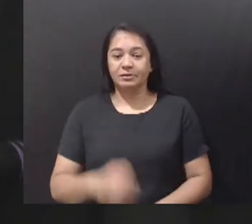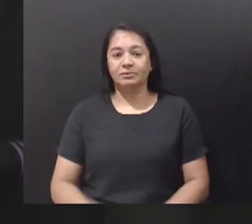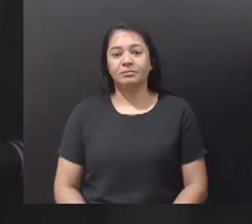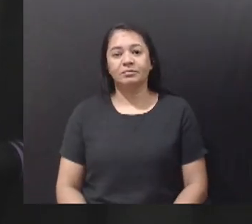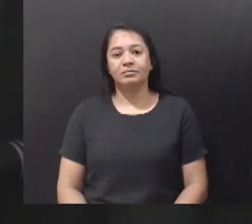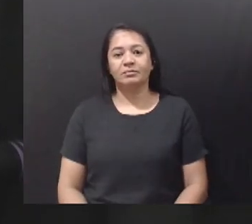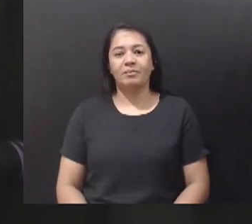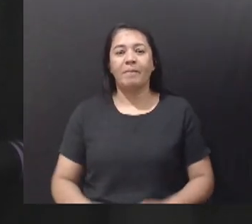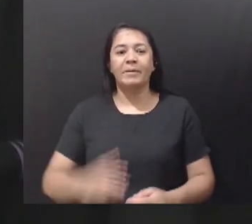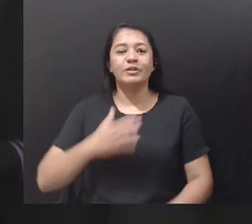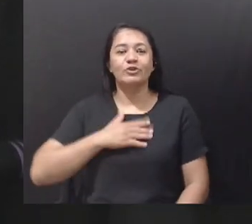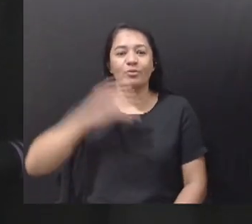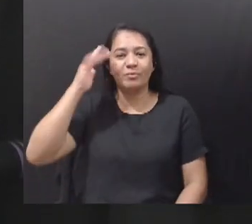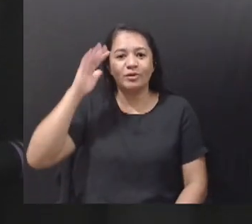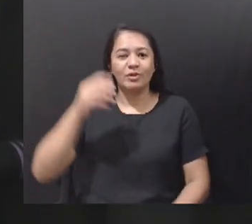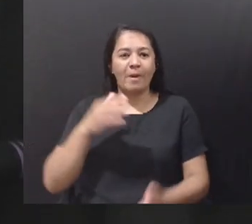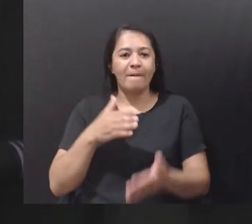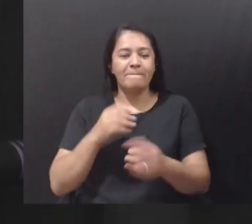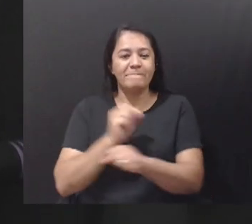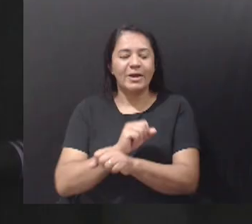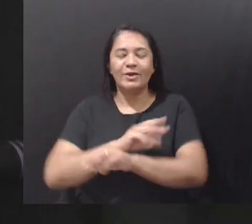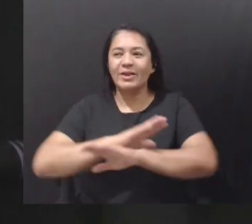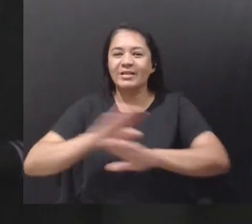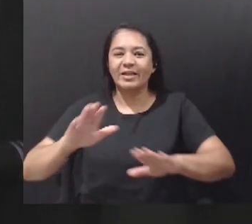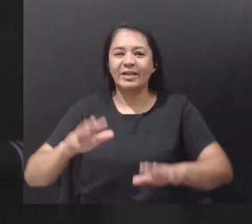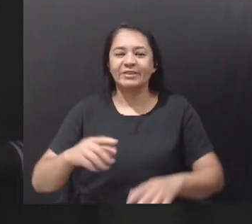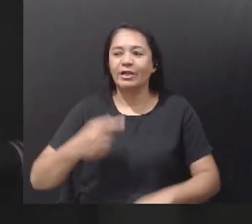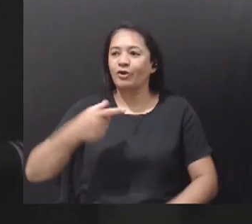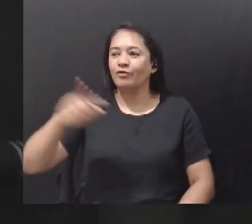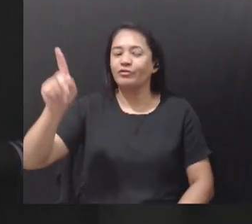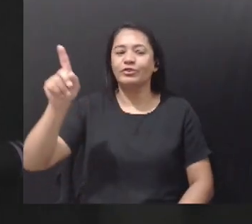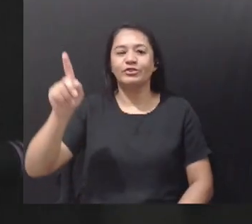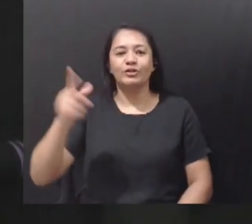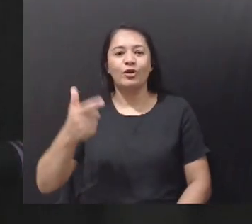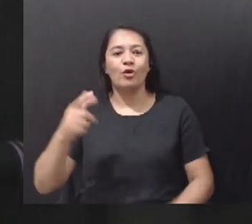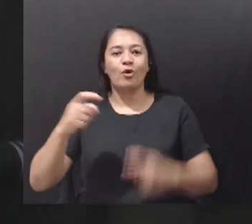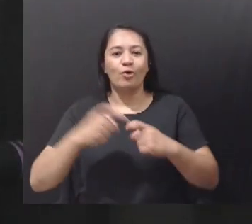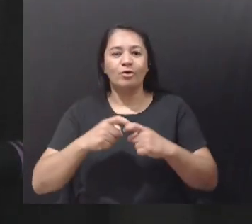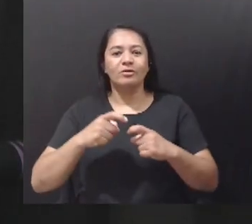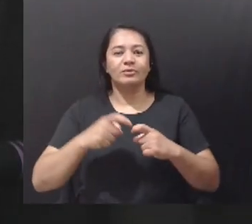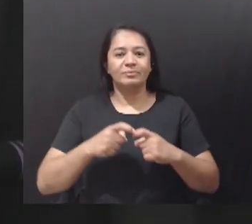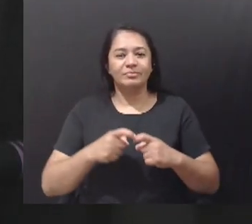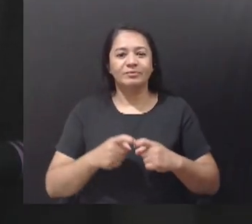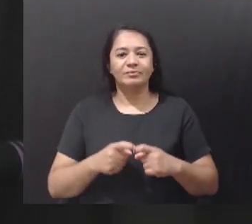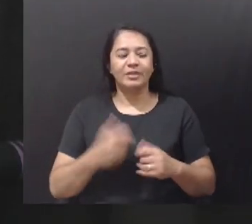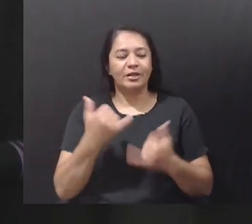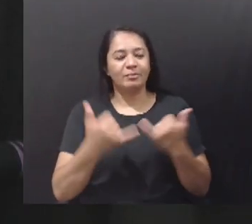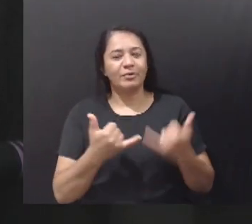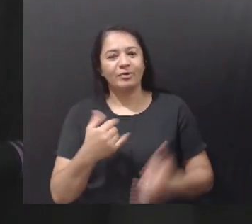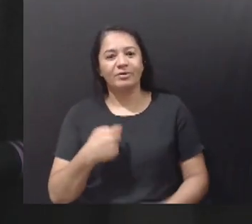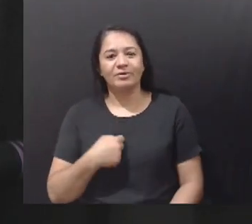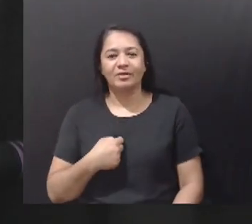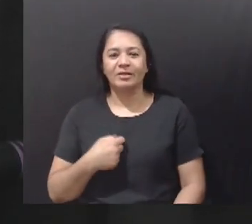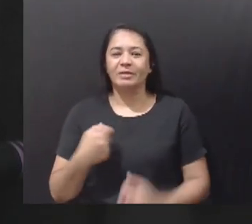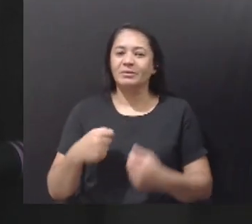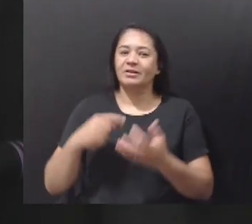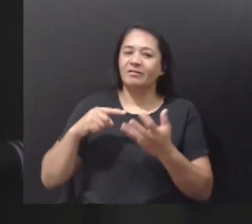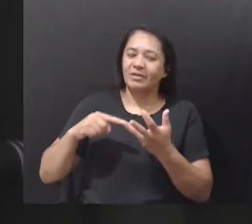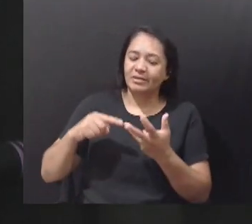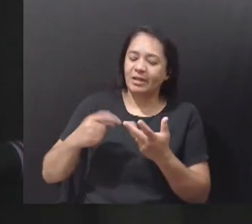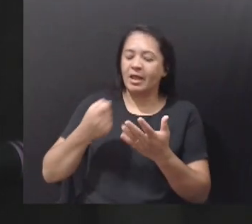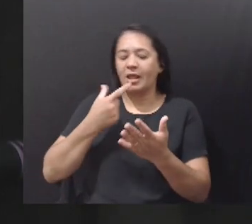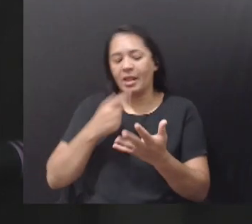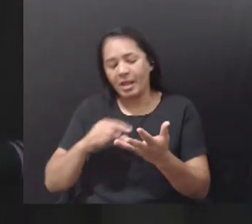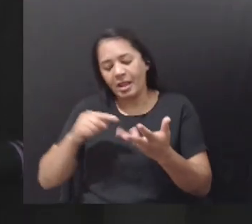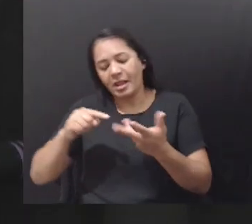parou, minha vontade, até que eu fui num outro médico, eu não desisti, ele brincou comigo, só tem que fazer aquilo, toma esse remedinho.